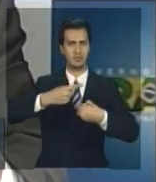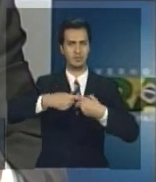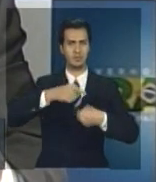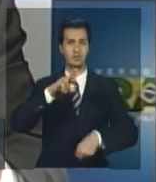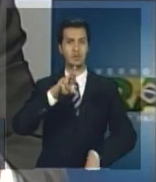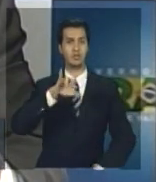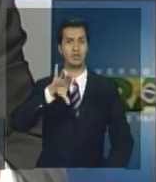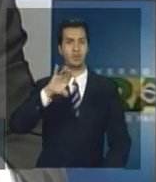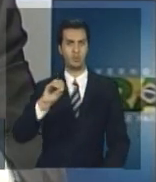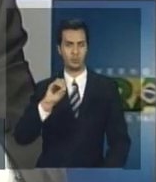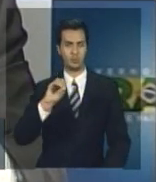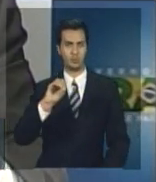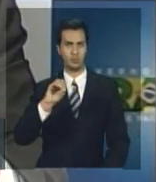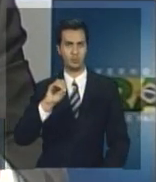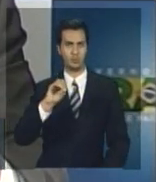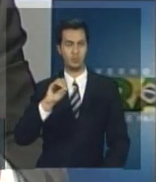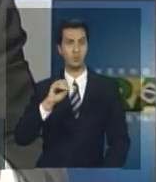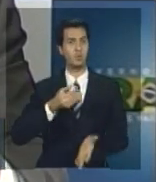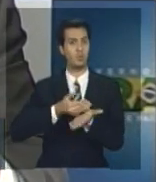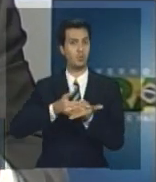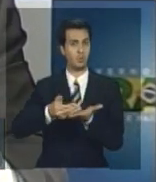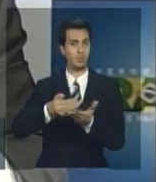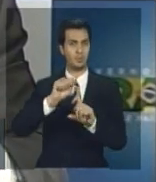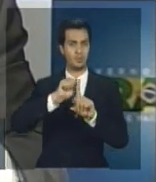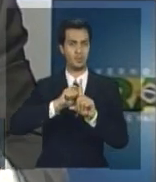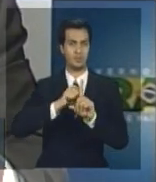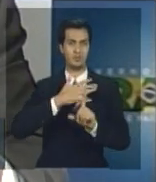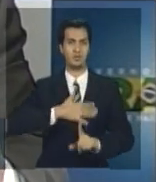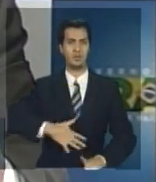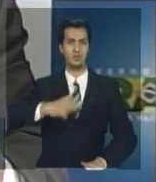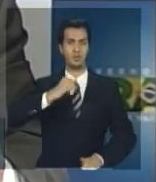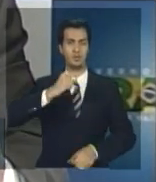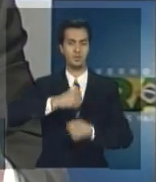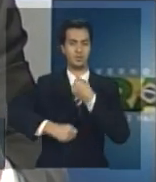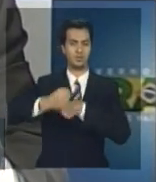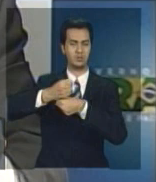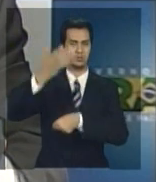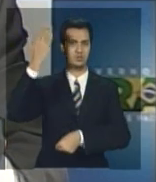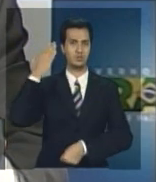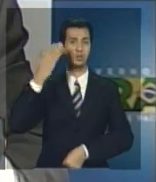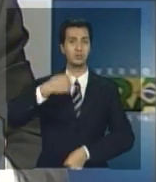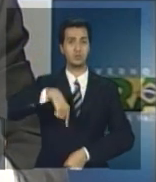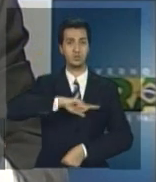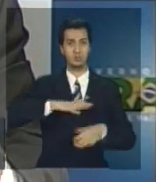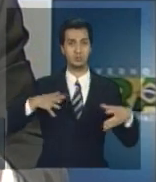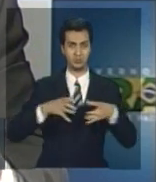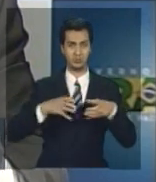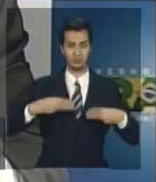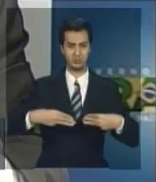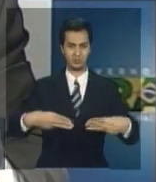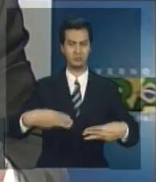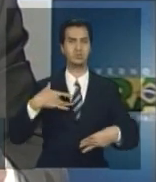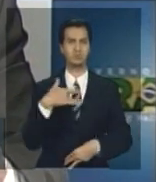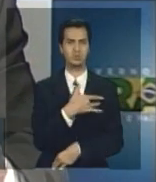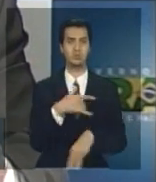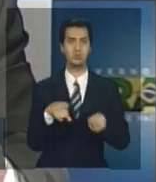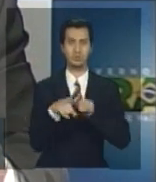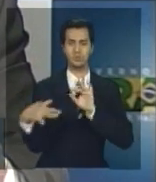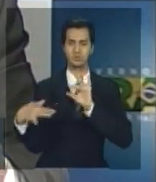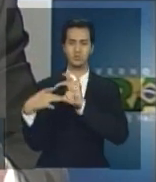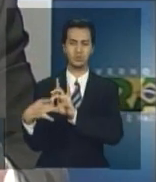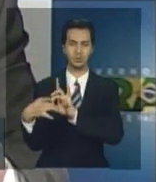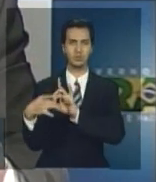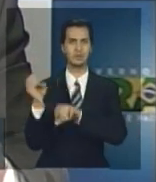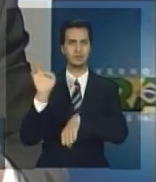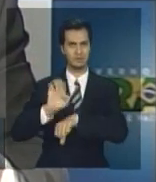Janeiro. Desde agosto do ano passado, o Ministério da Saúde, numa forte parceria com o Estado e com o município do